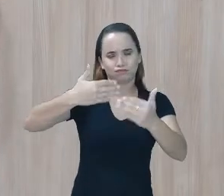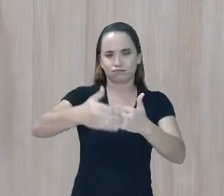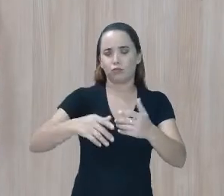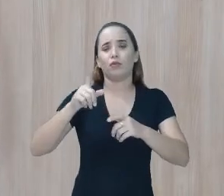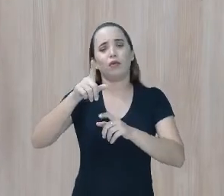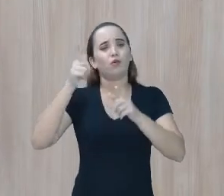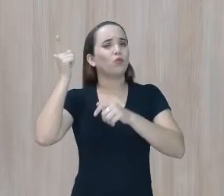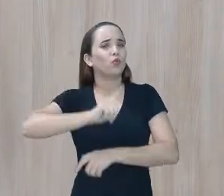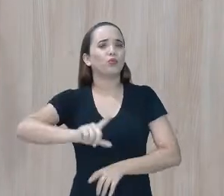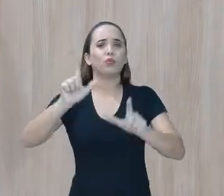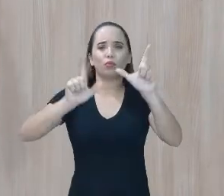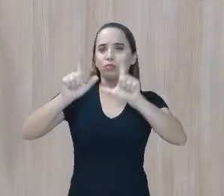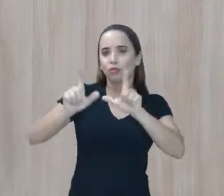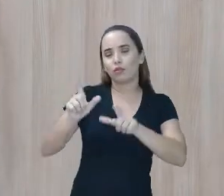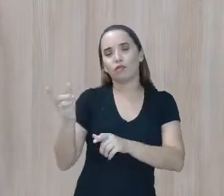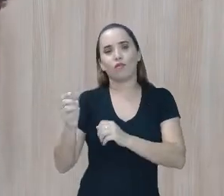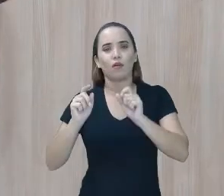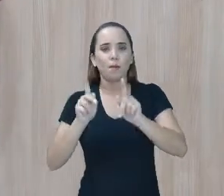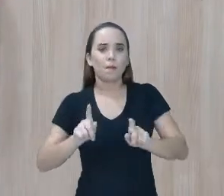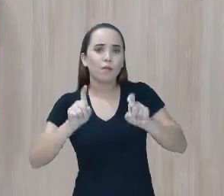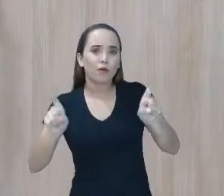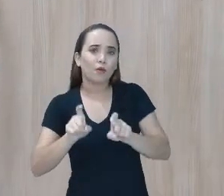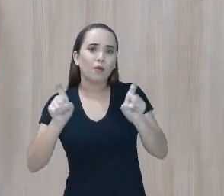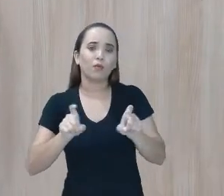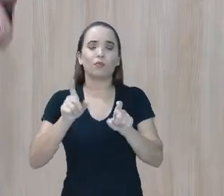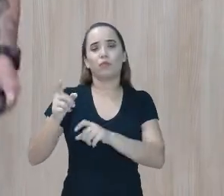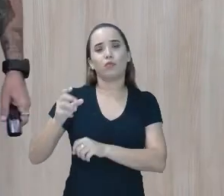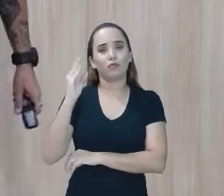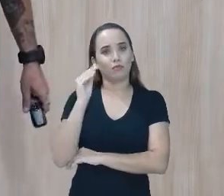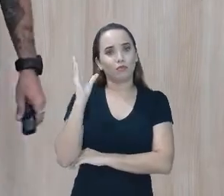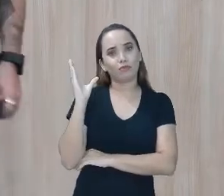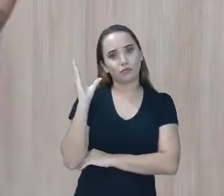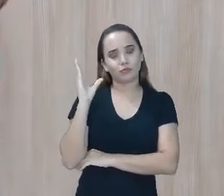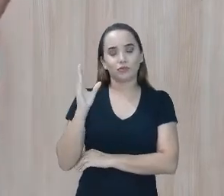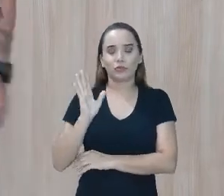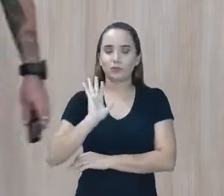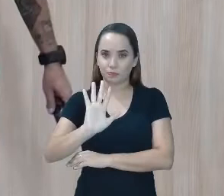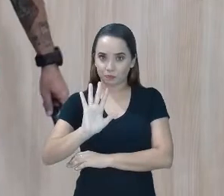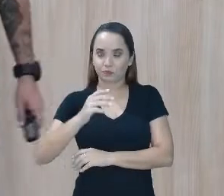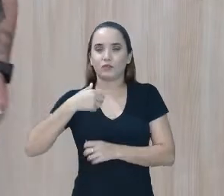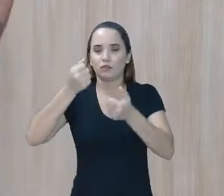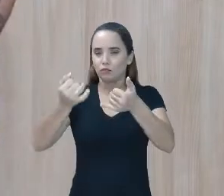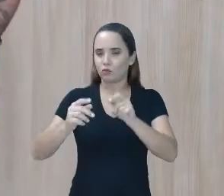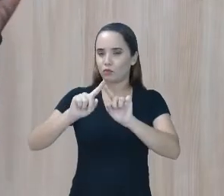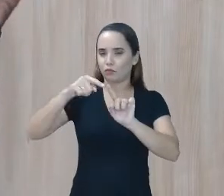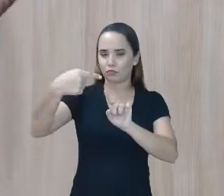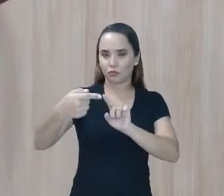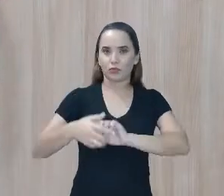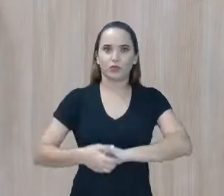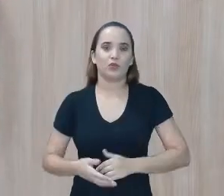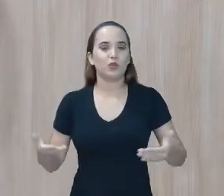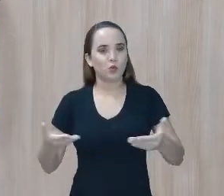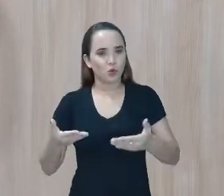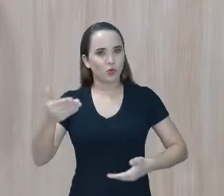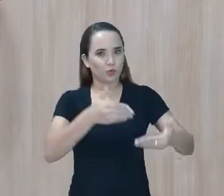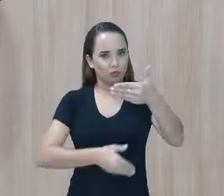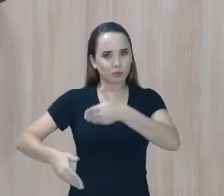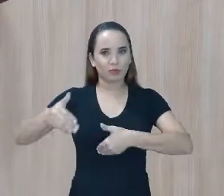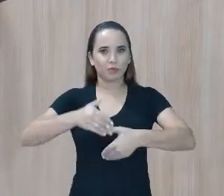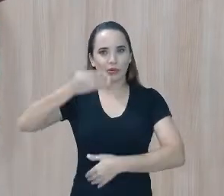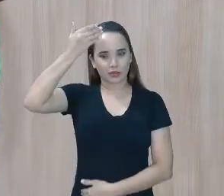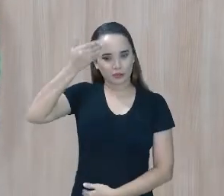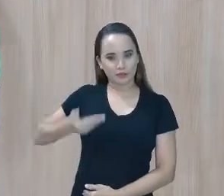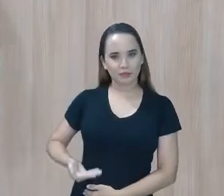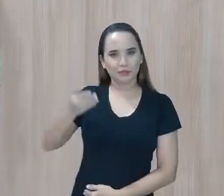pela TV, pelo computador, pelo celular, daqui a pouco a gente vai dar mais detalhes, tá certo? Hoje aqui com a participação de